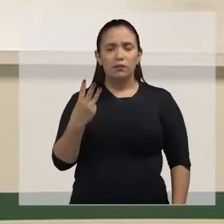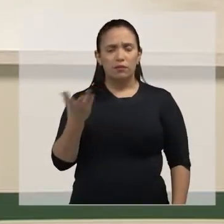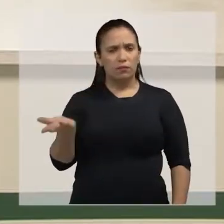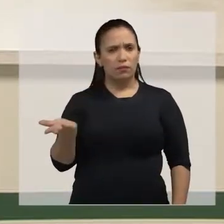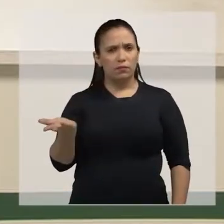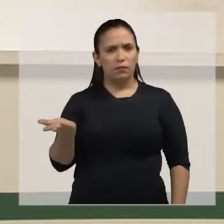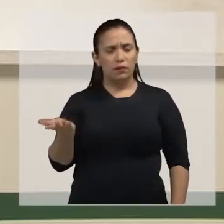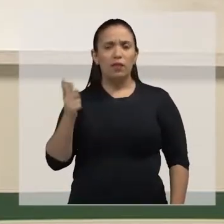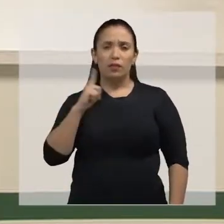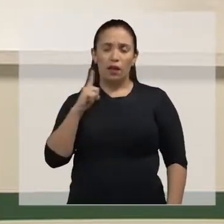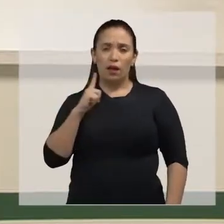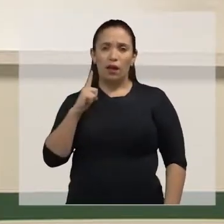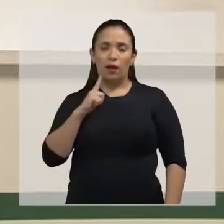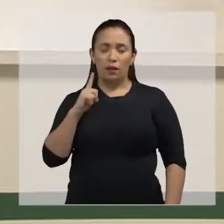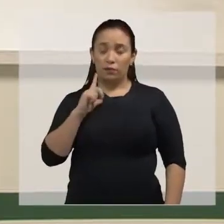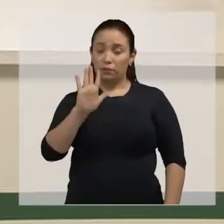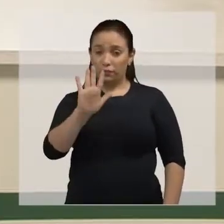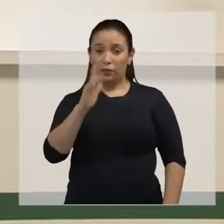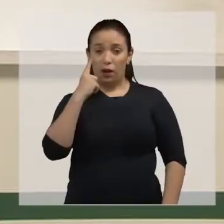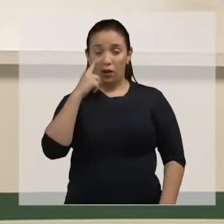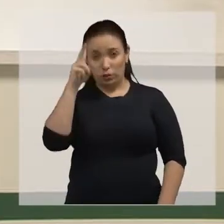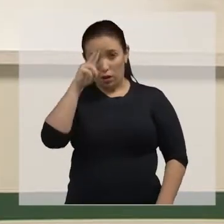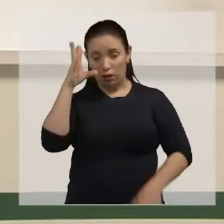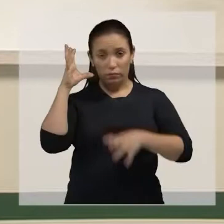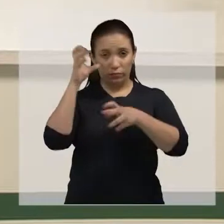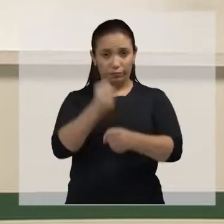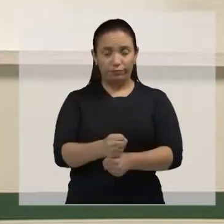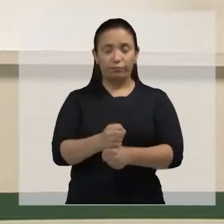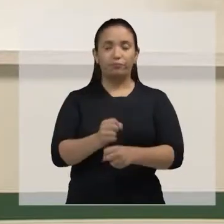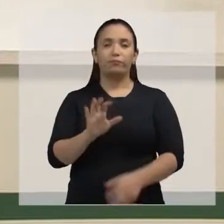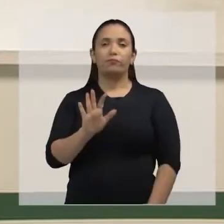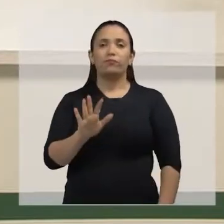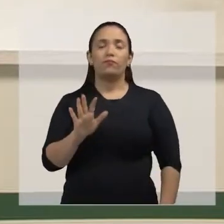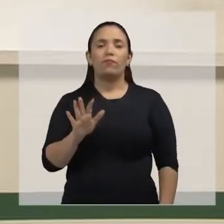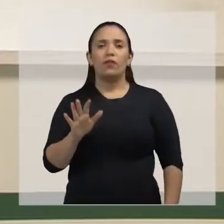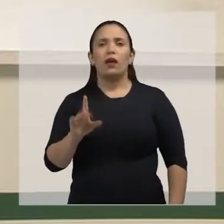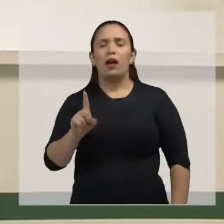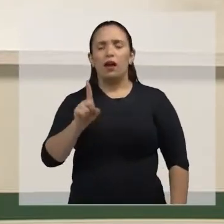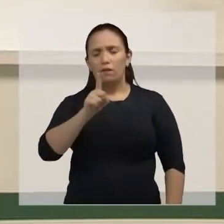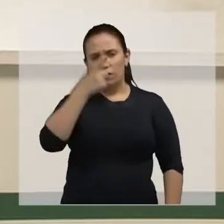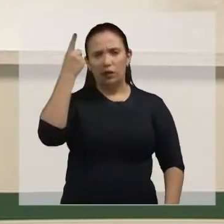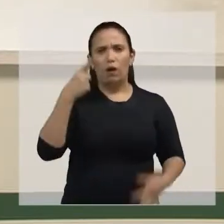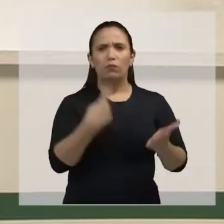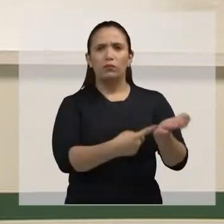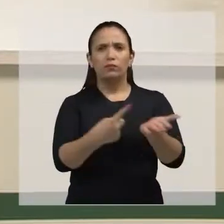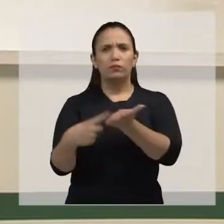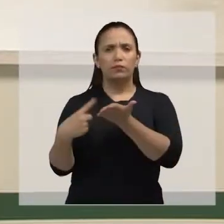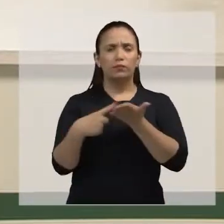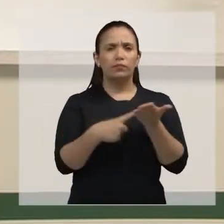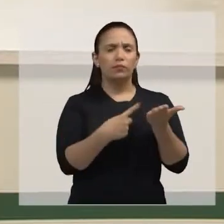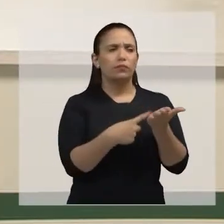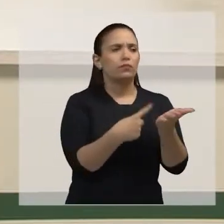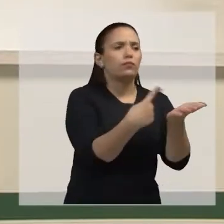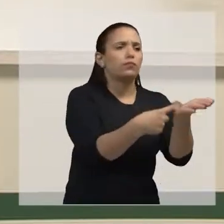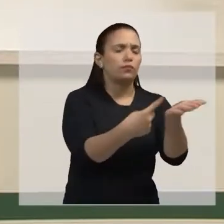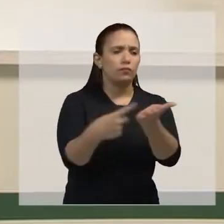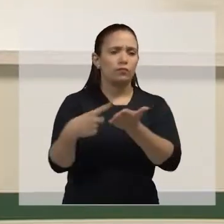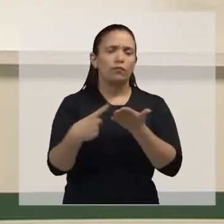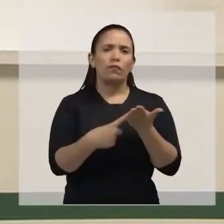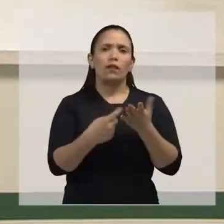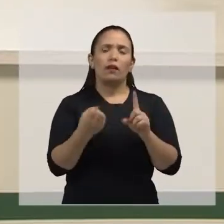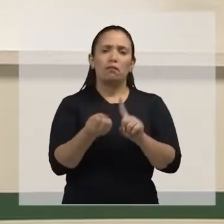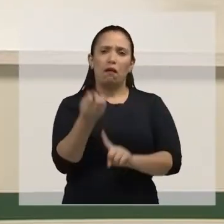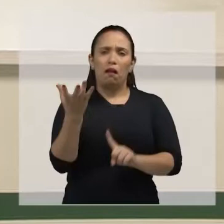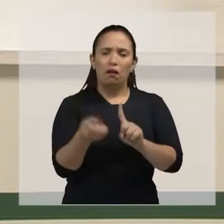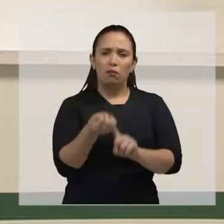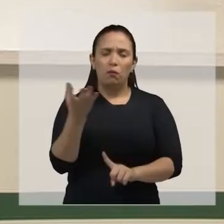os passos. Vamos supor que eles tenham denunciado, toda a equipe do Moro, inventado toda a conspiração, que esses delatores,